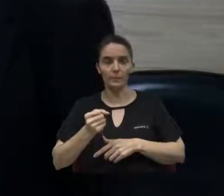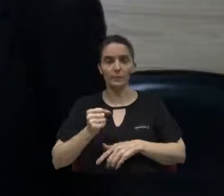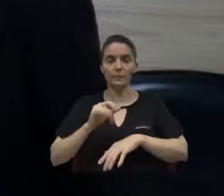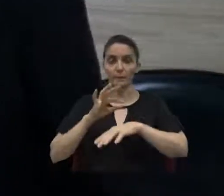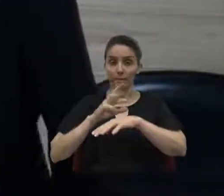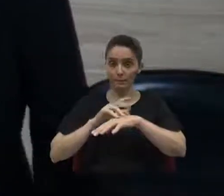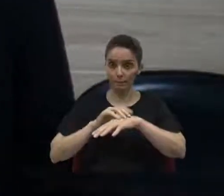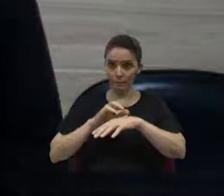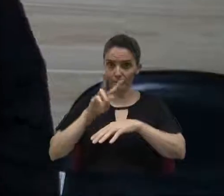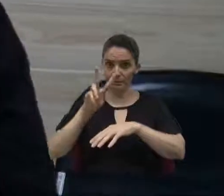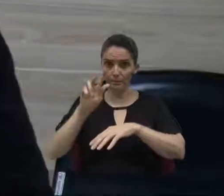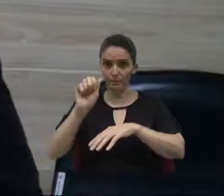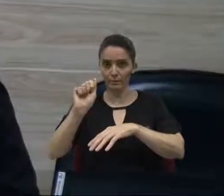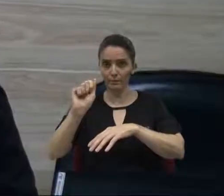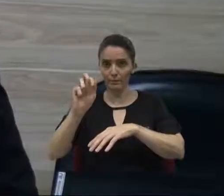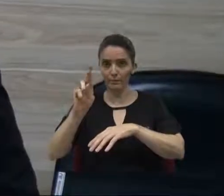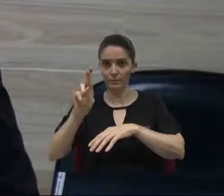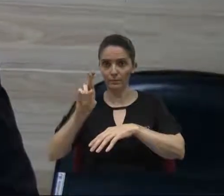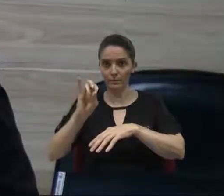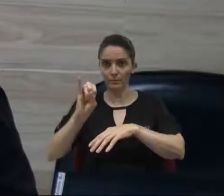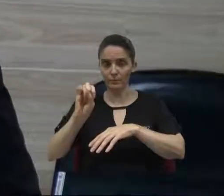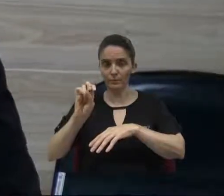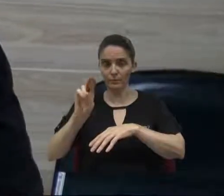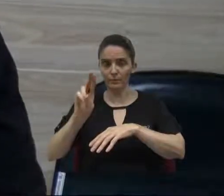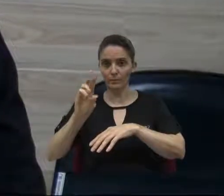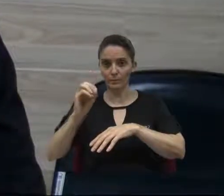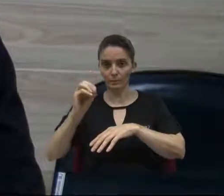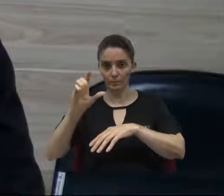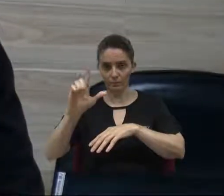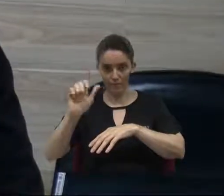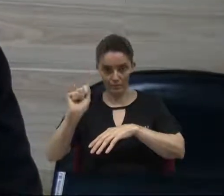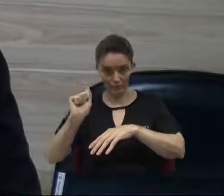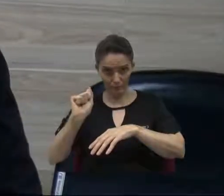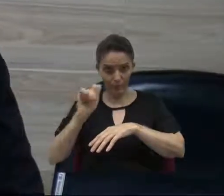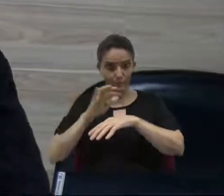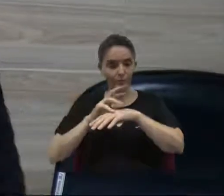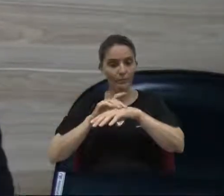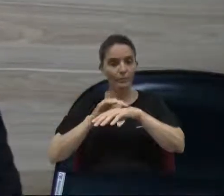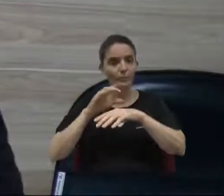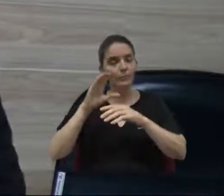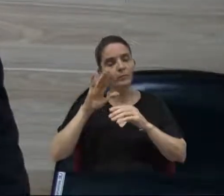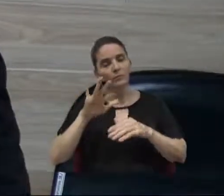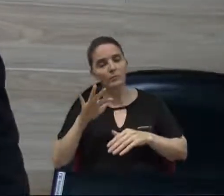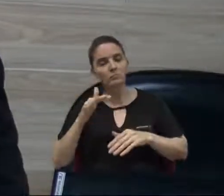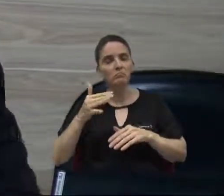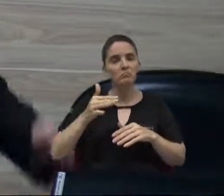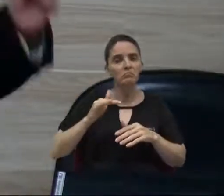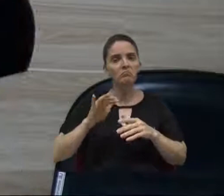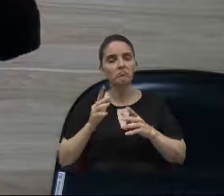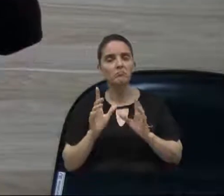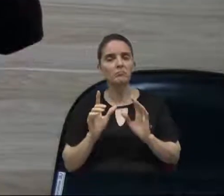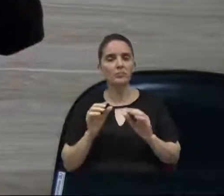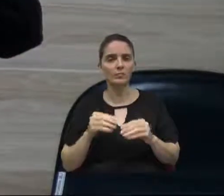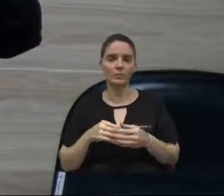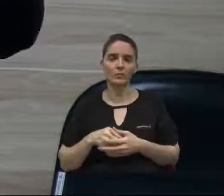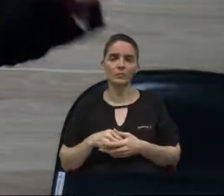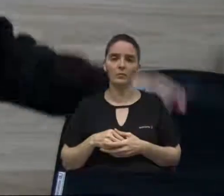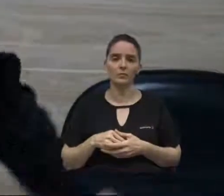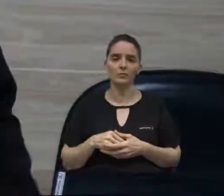doença e começa, então, a fazer um estudo o porquê essas